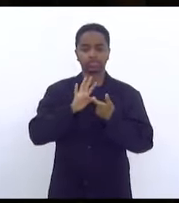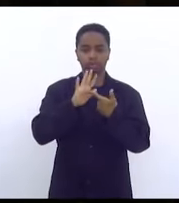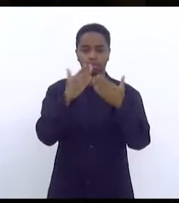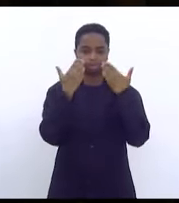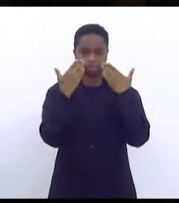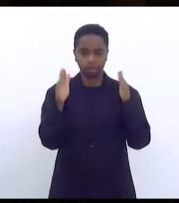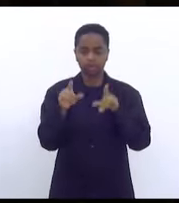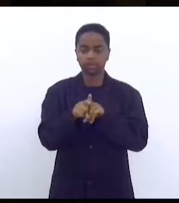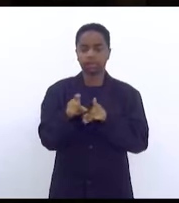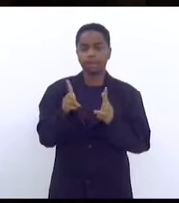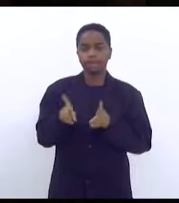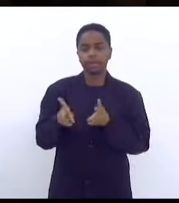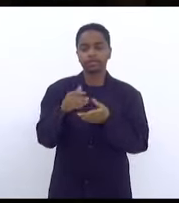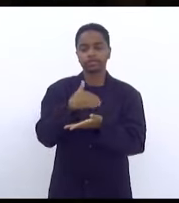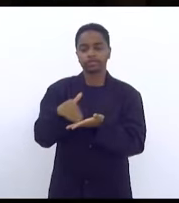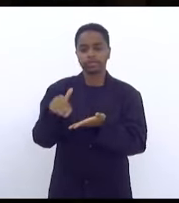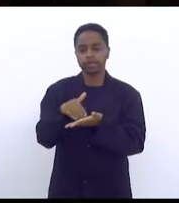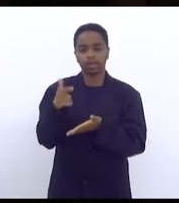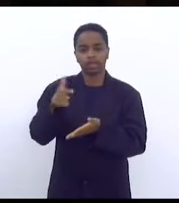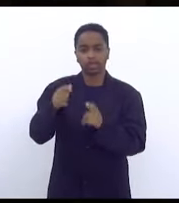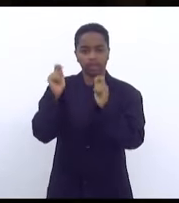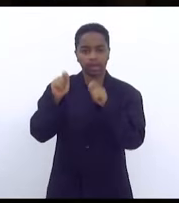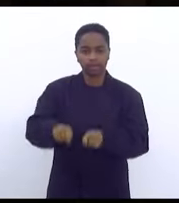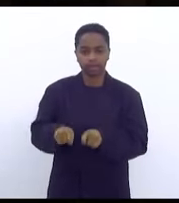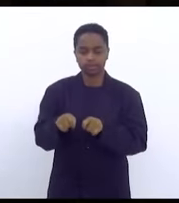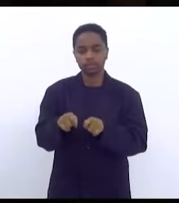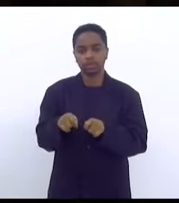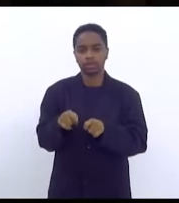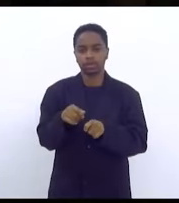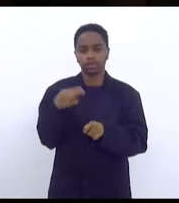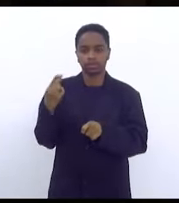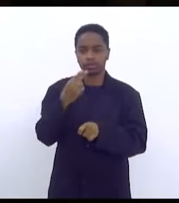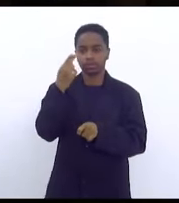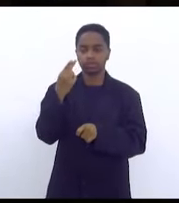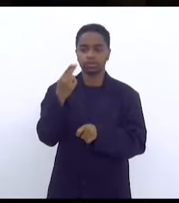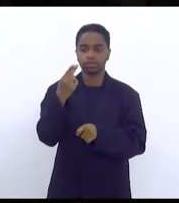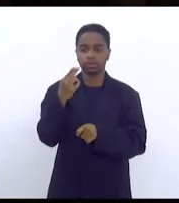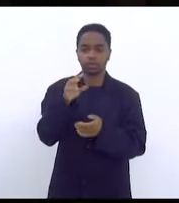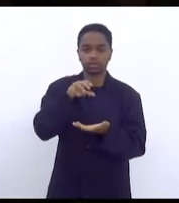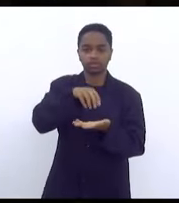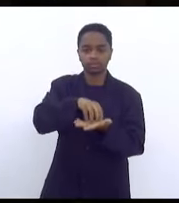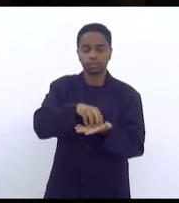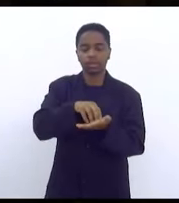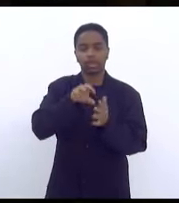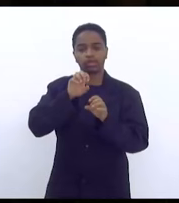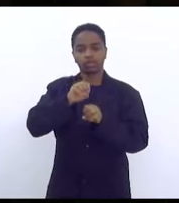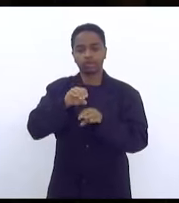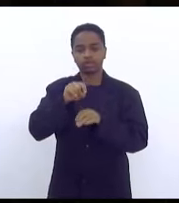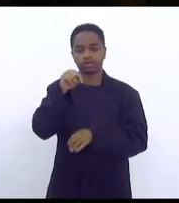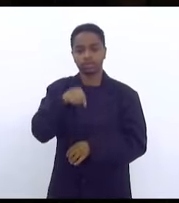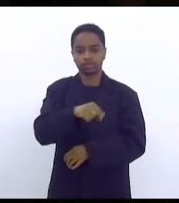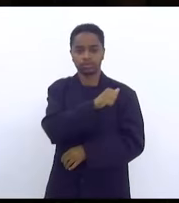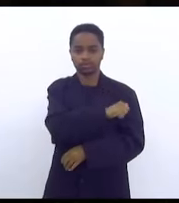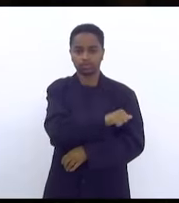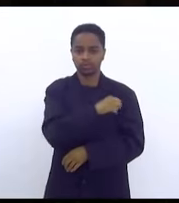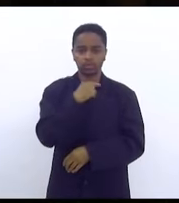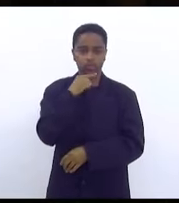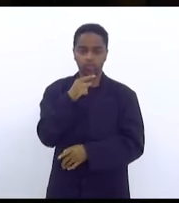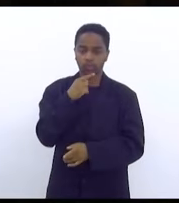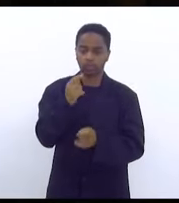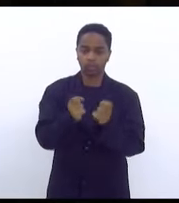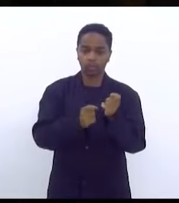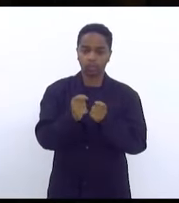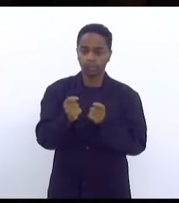secretário incompetente que é incapaz de dotar as unidades de educação do município do Rio de Janeiro